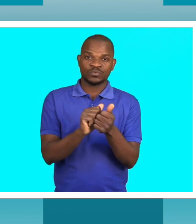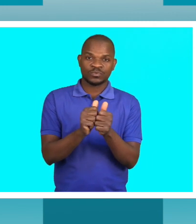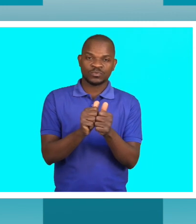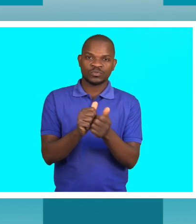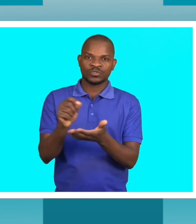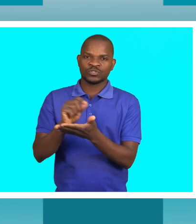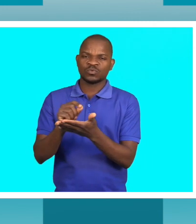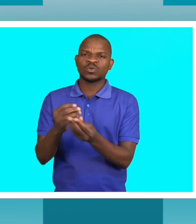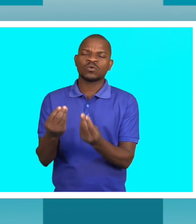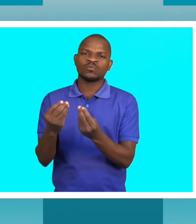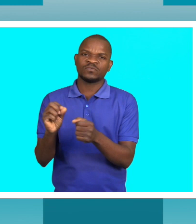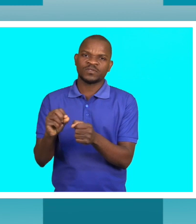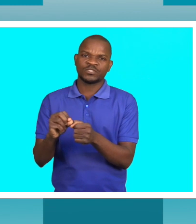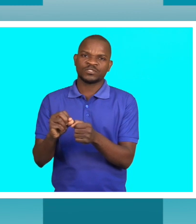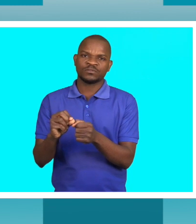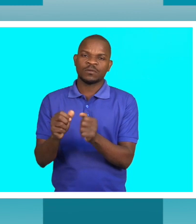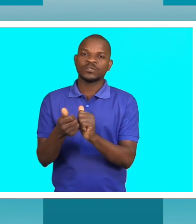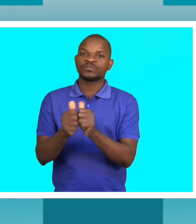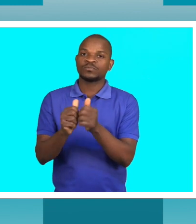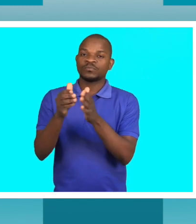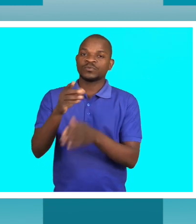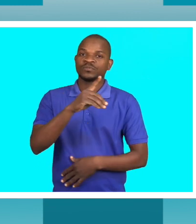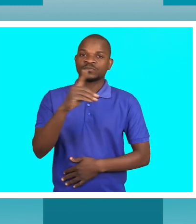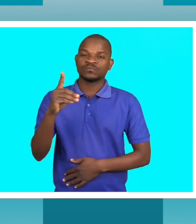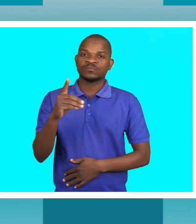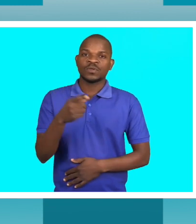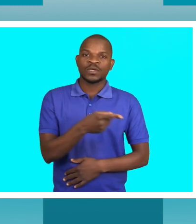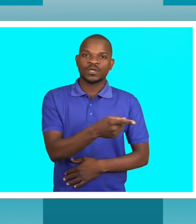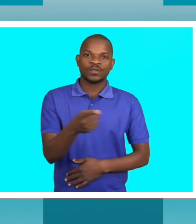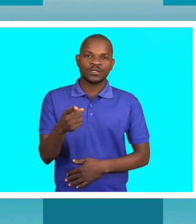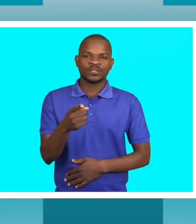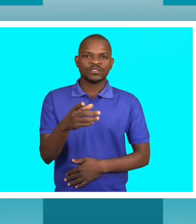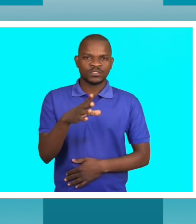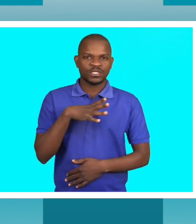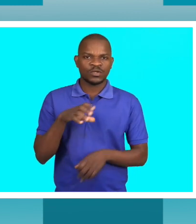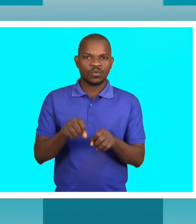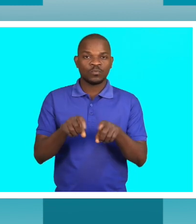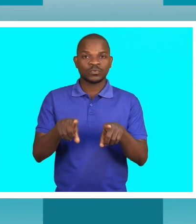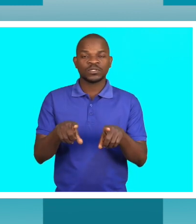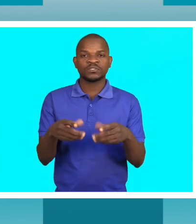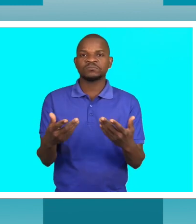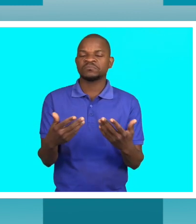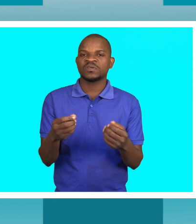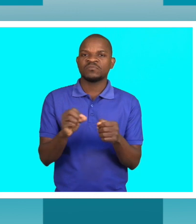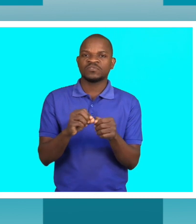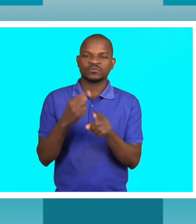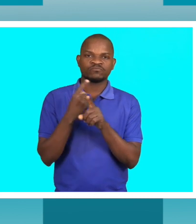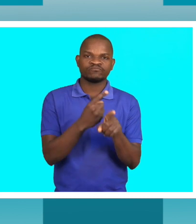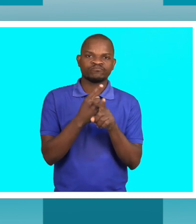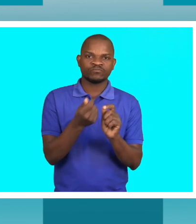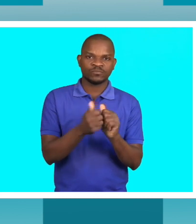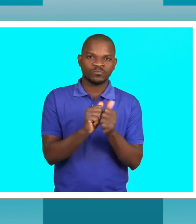adaptado a nível das escolas é praticado? Achas que nas escolas, as pessoas com deficiência são dadas oportunidades para